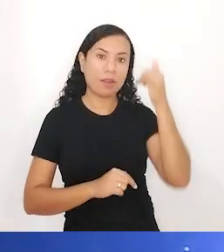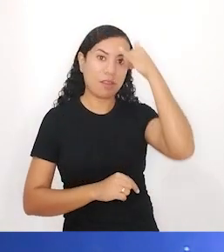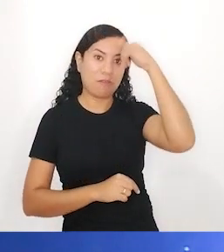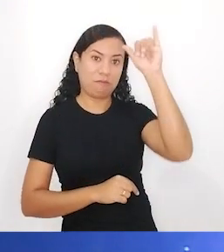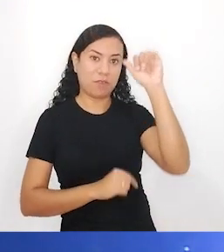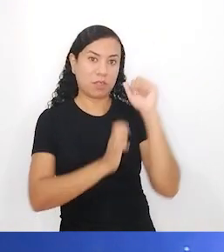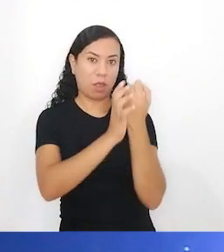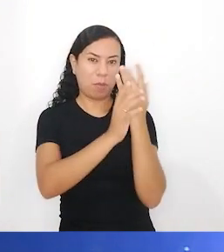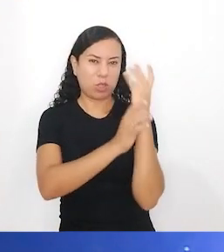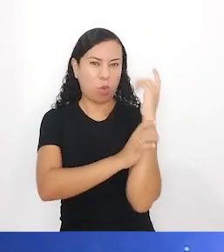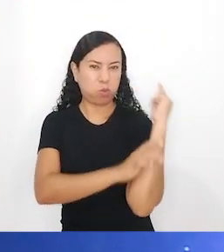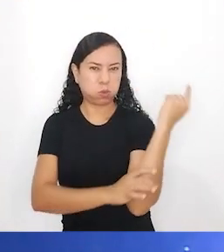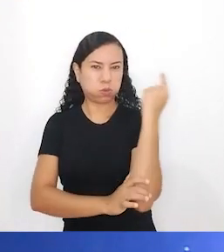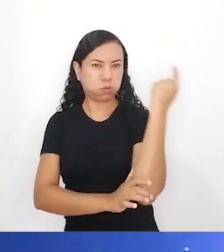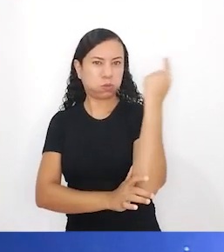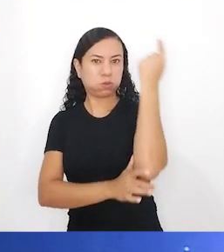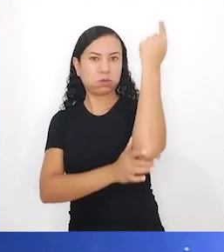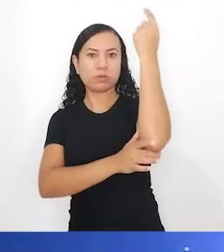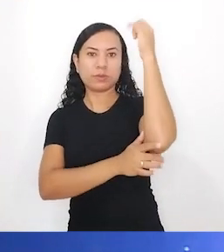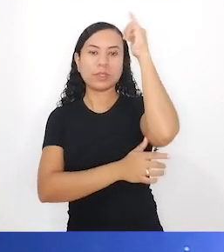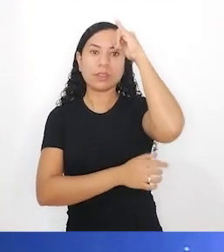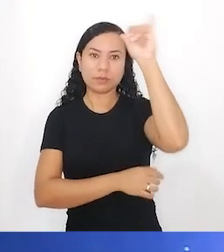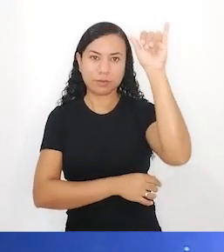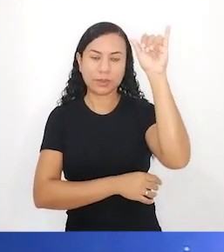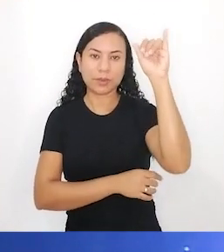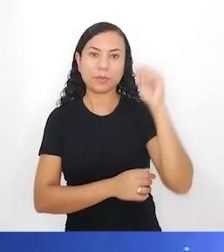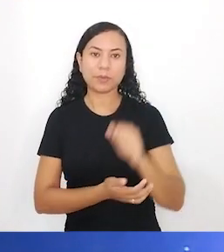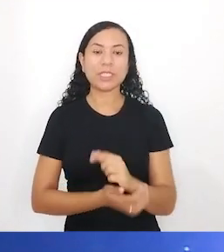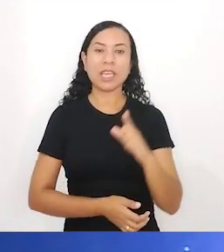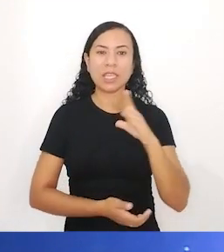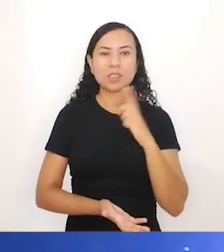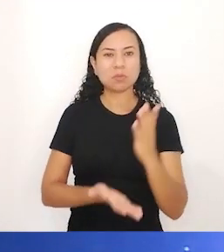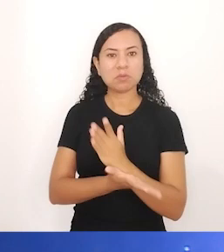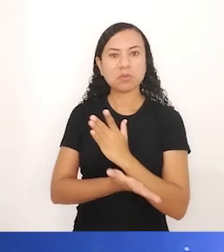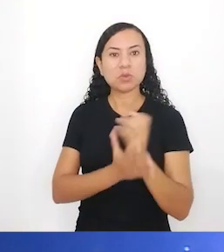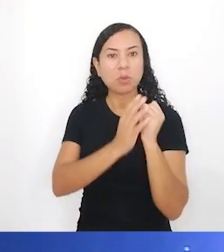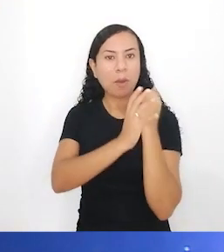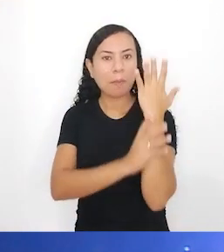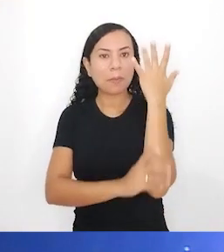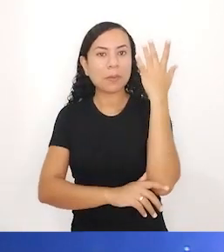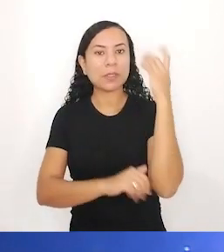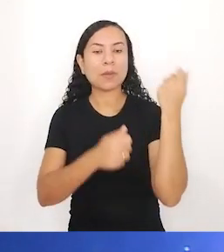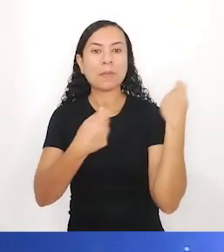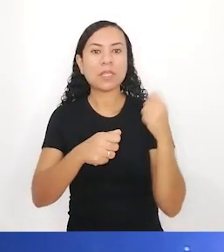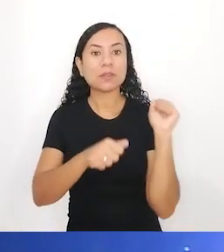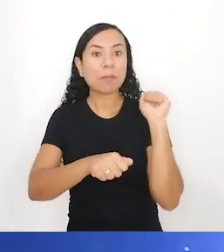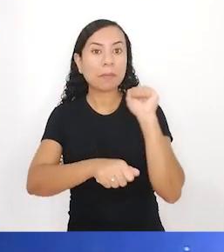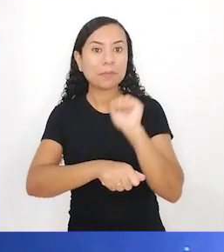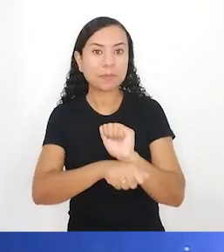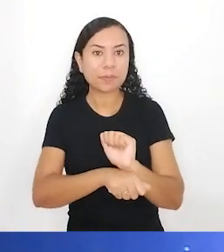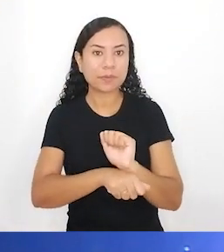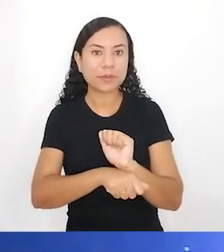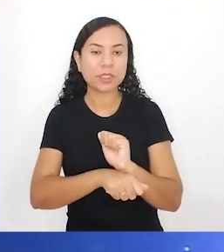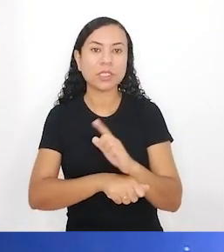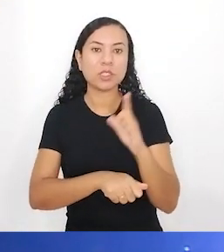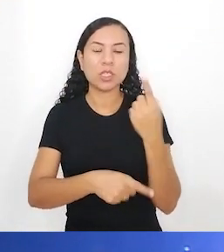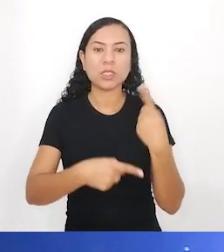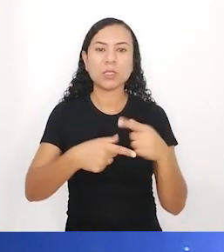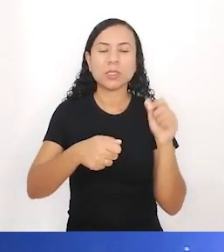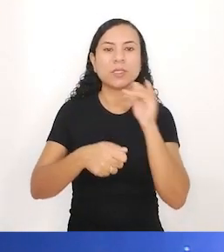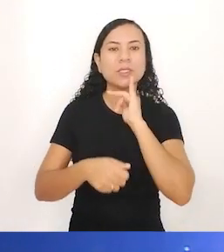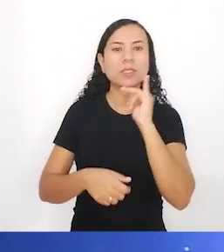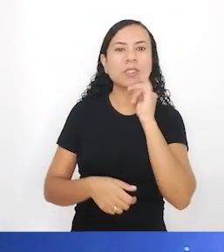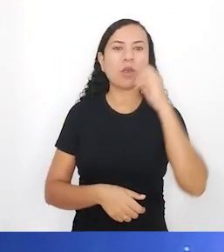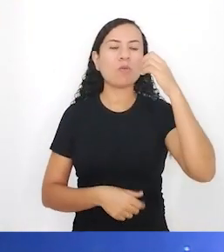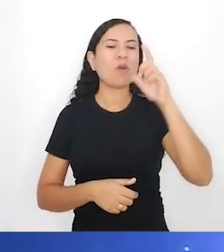inibe o crescimento da planta. Há situações em que a planta precisa ficar em estado de repouso, ou chamado dormência. Situações